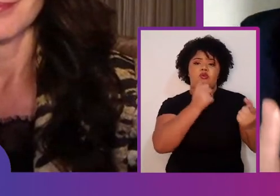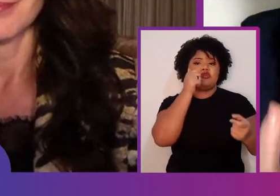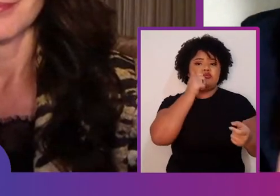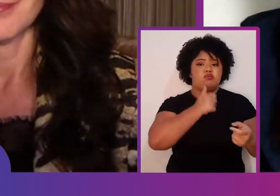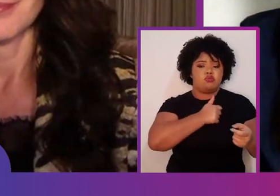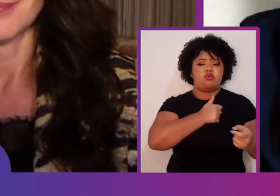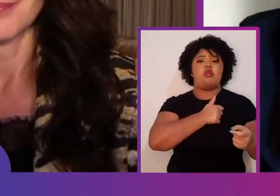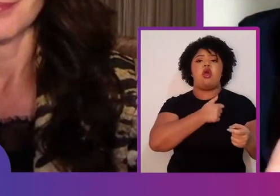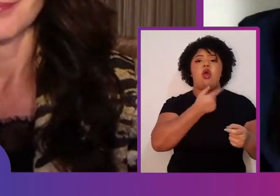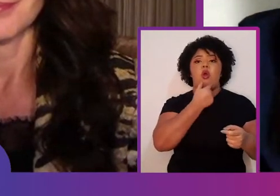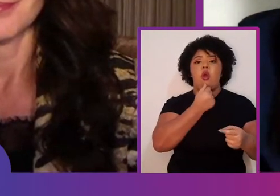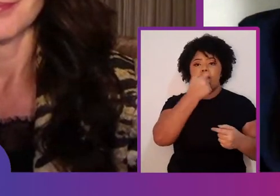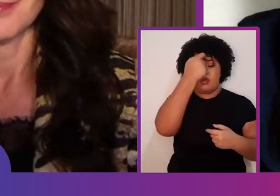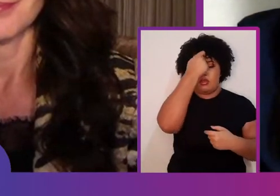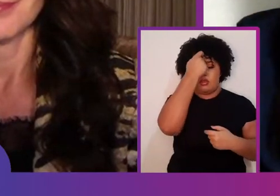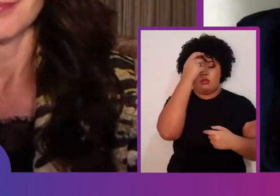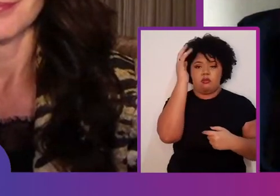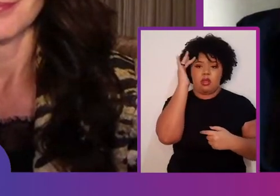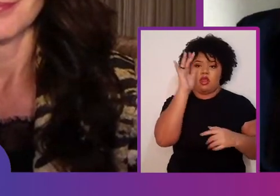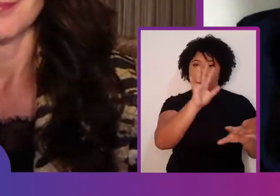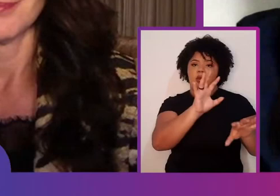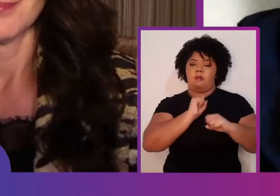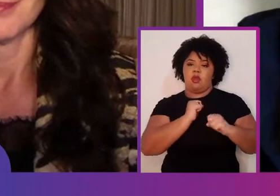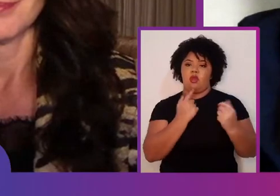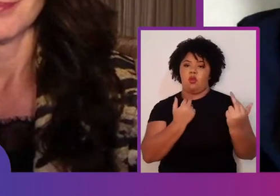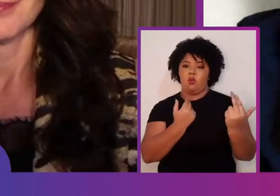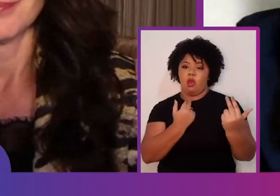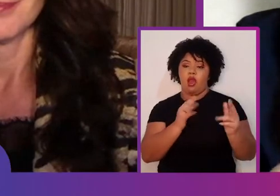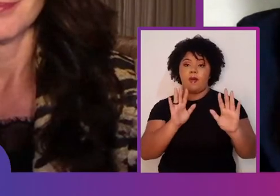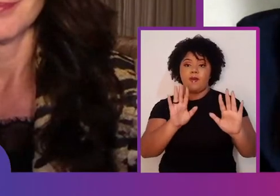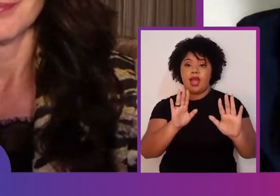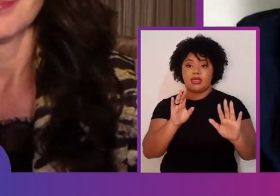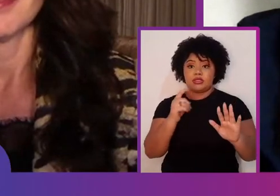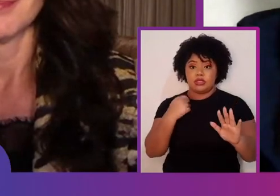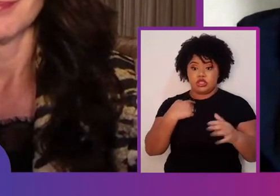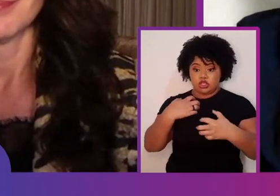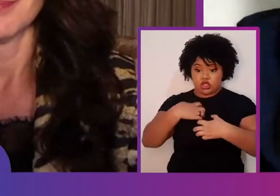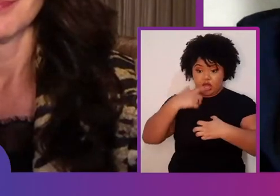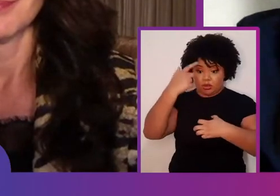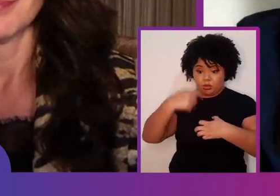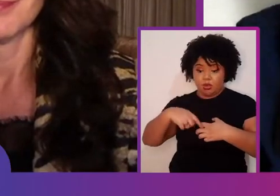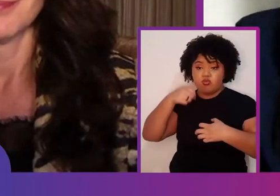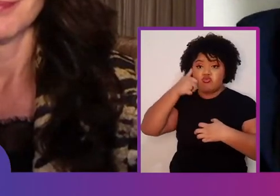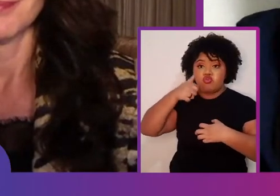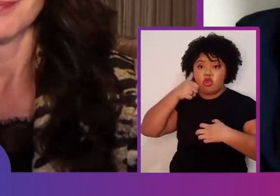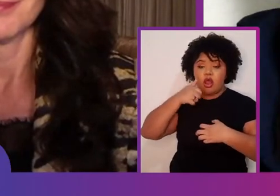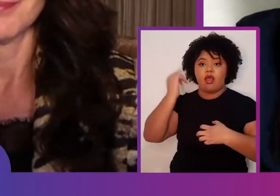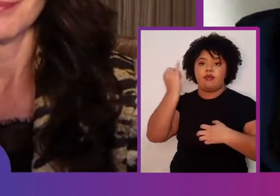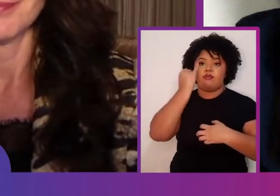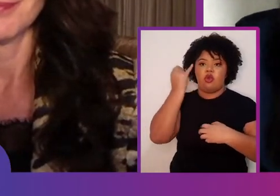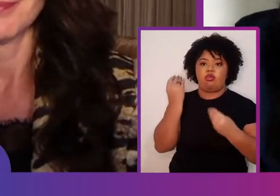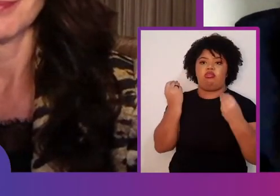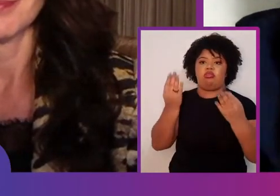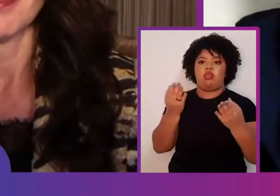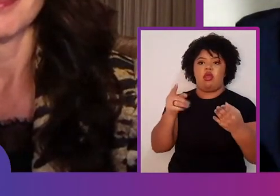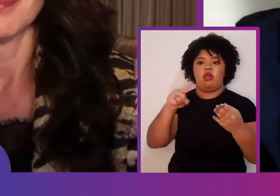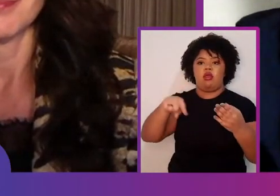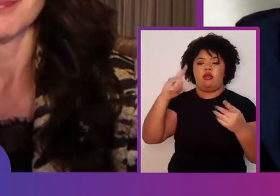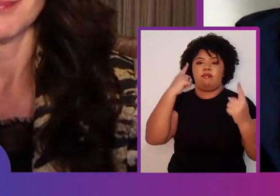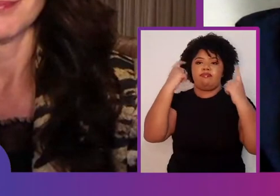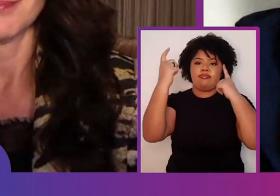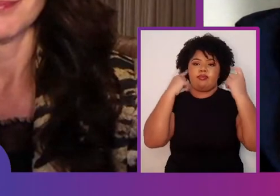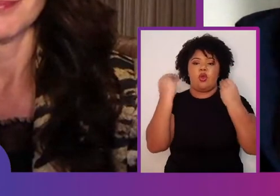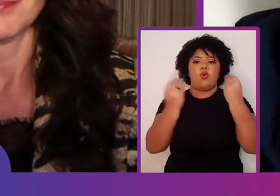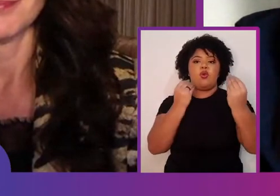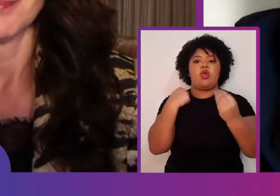A presença da mulher é muito importante para temperar essas decisões, para criar o contraditório sobre o que é que nós buscamos